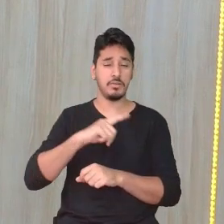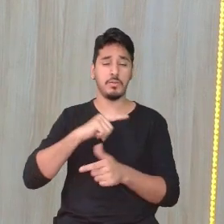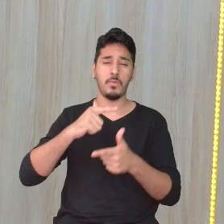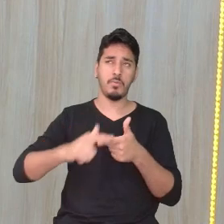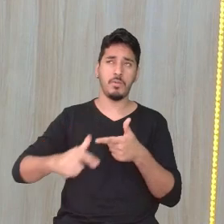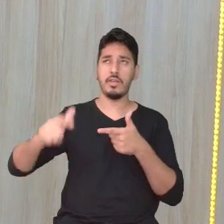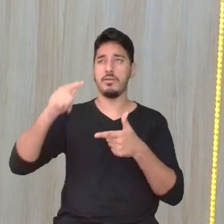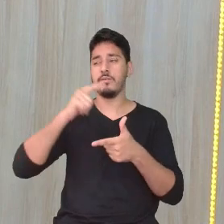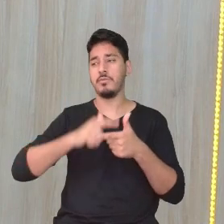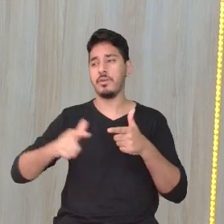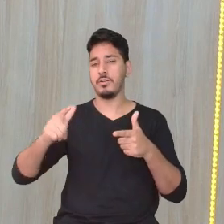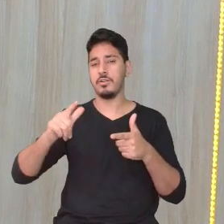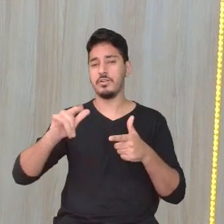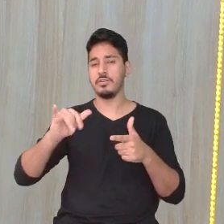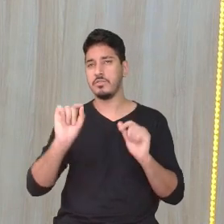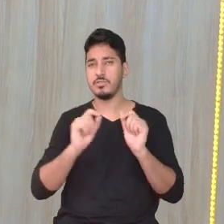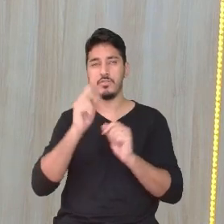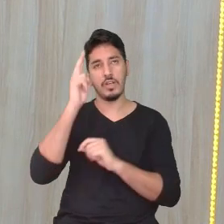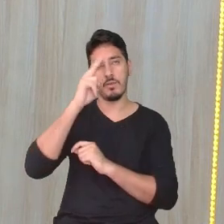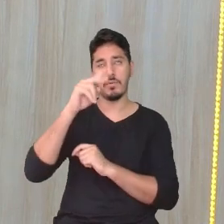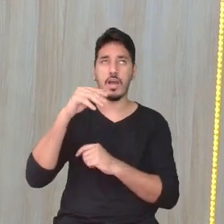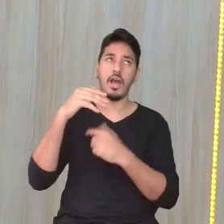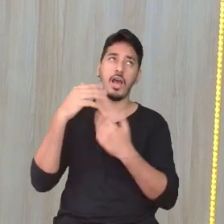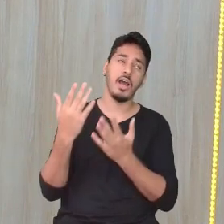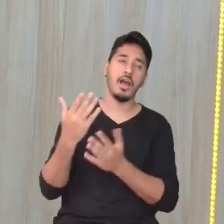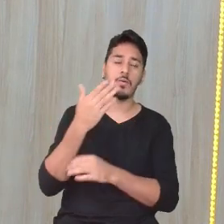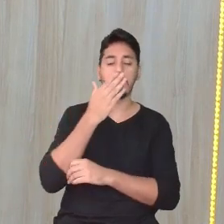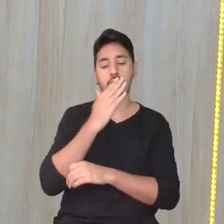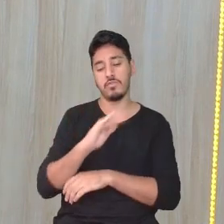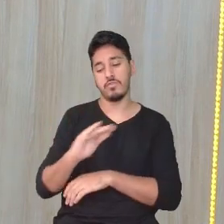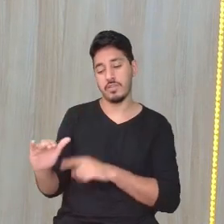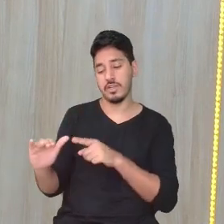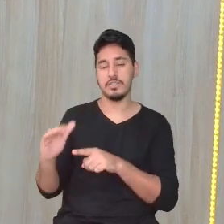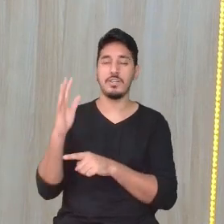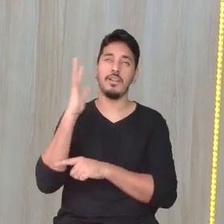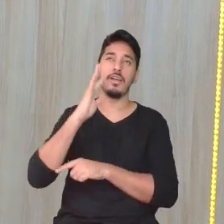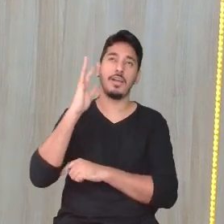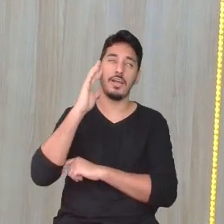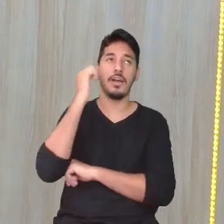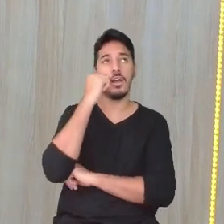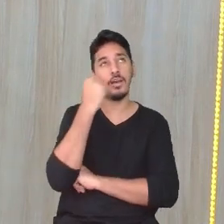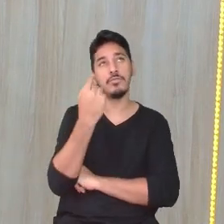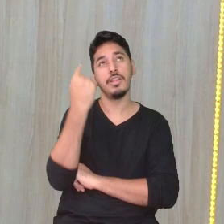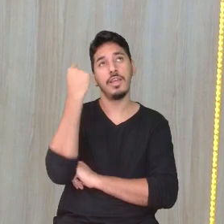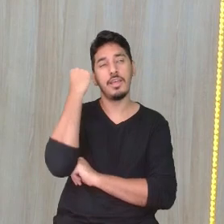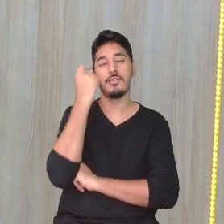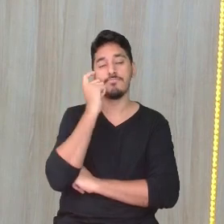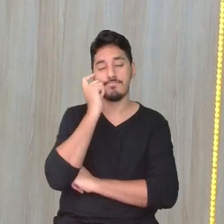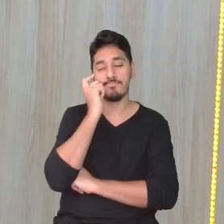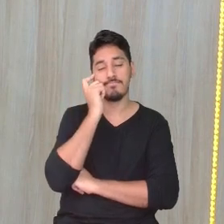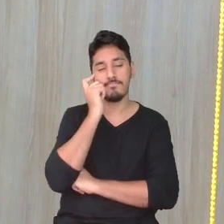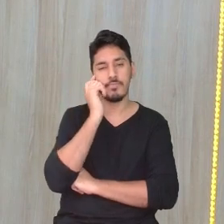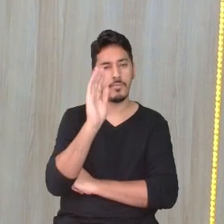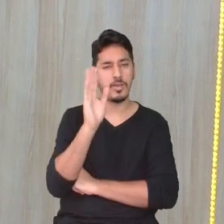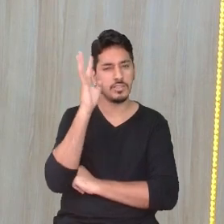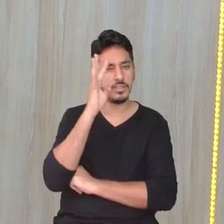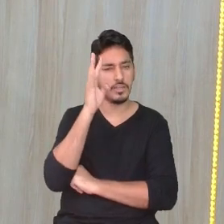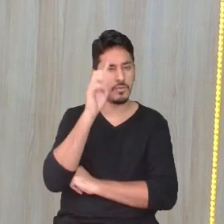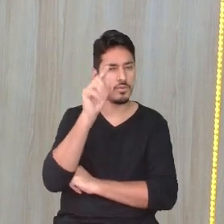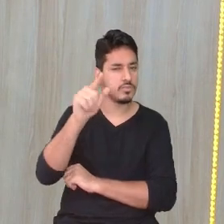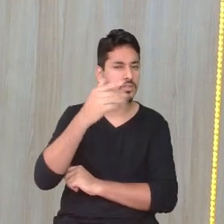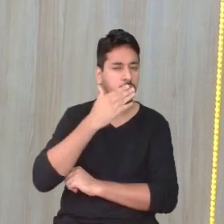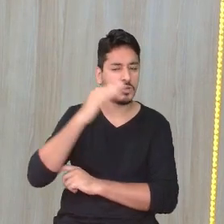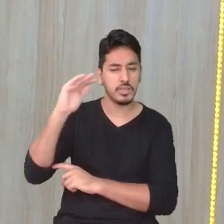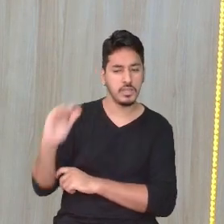até se recordar, como as pessoas contam, a infância era uma época bacana, era uma época gostosa, mas lembre de você quando você